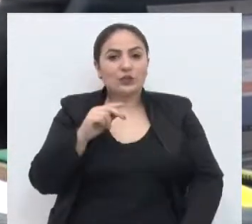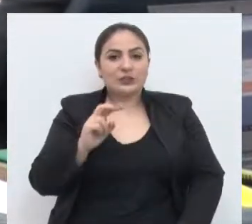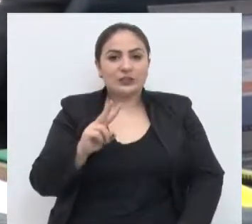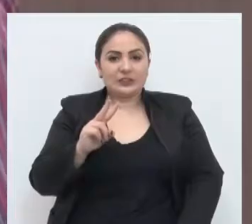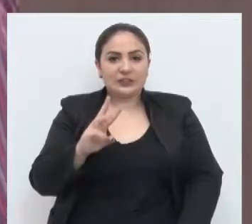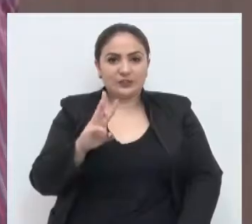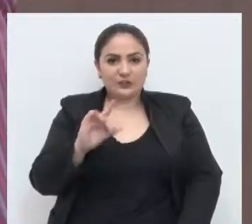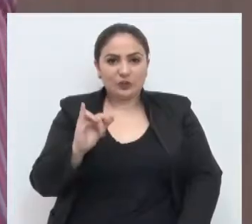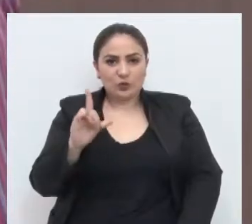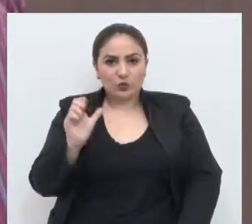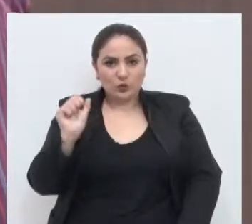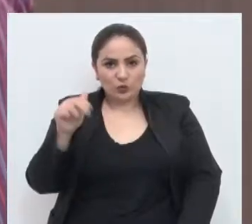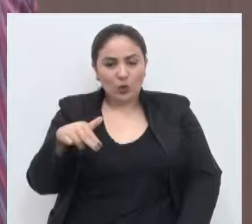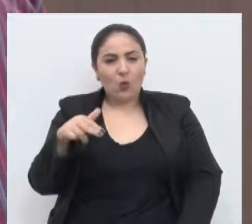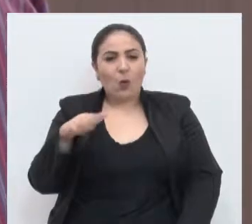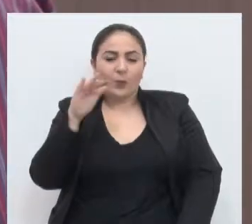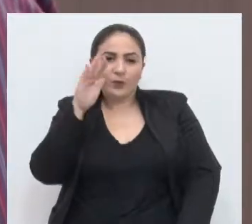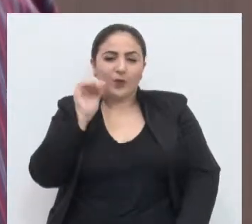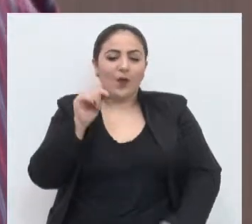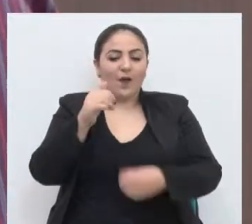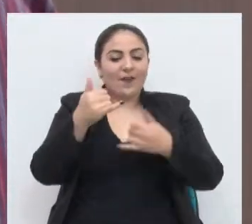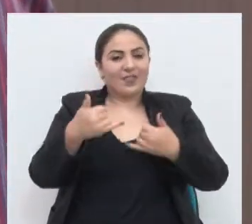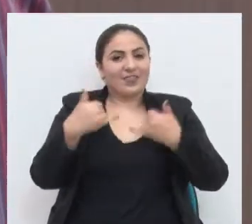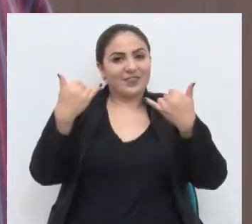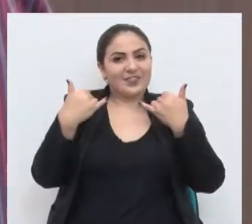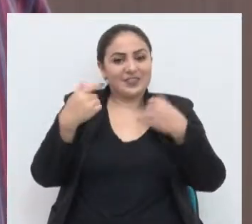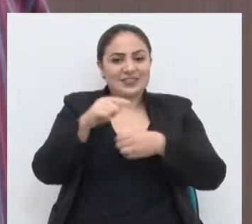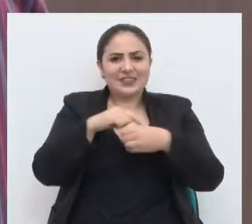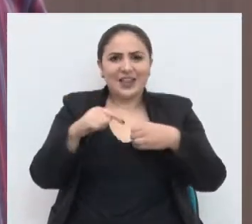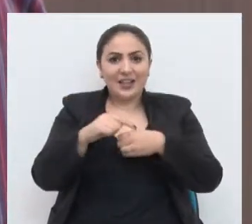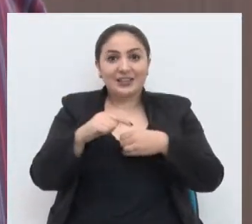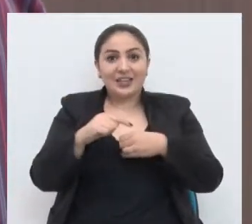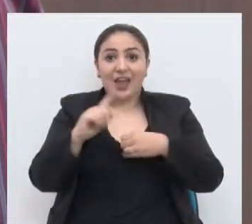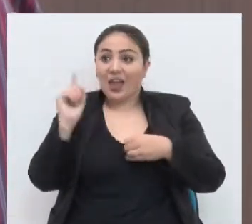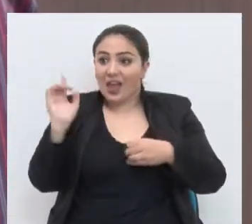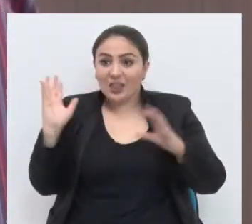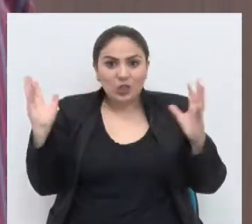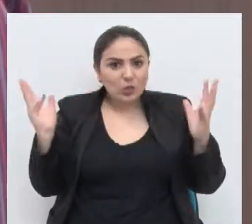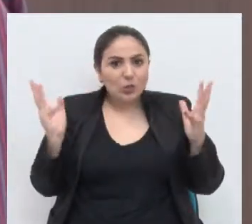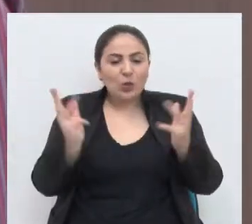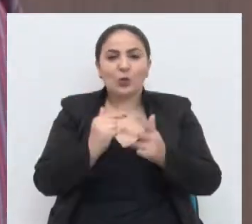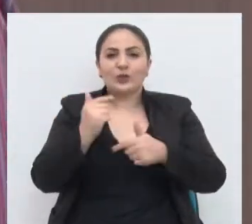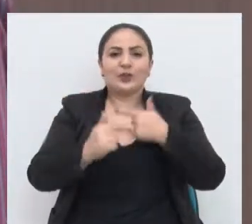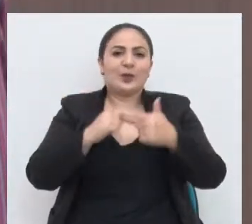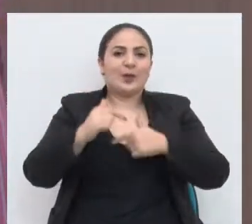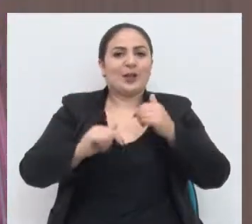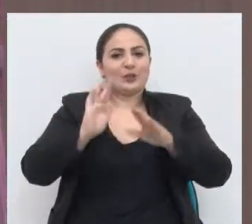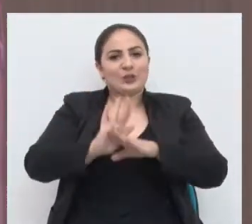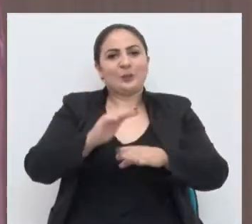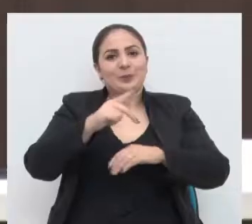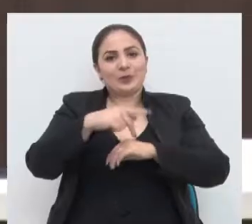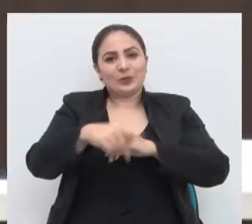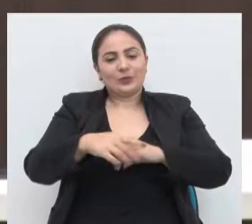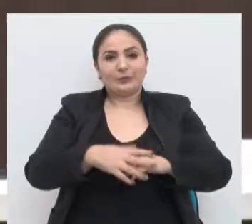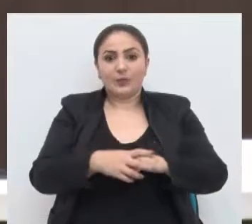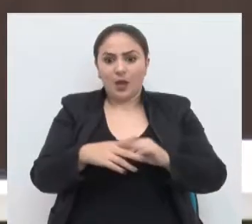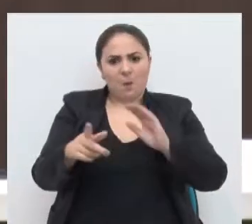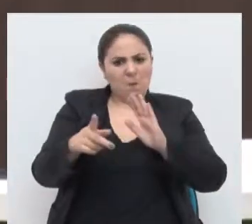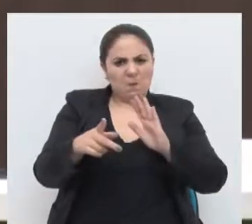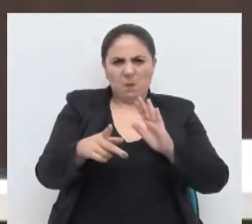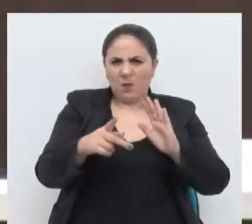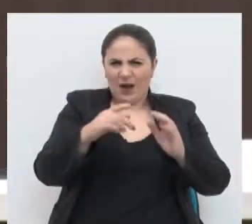Wilson Liu, observou que o aniversário da cidade pertence a todos que já trabalharam por ela. Ele não